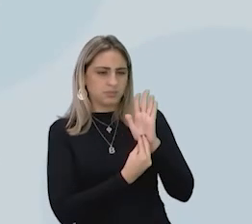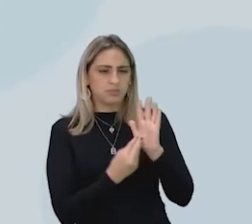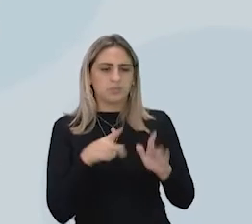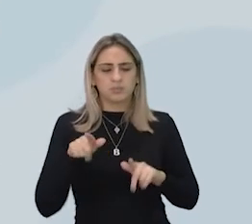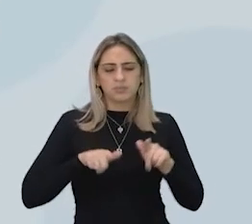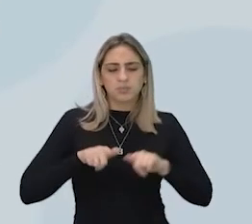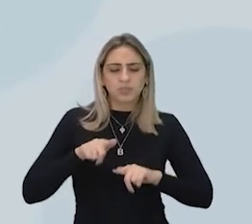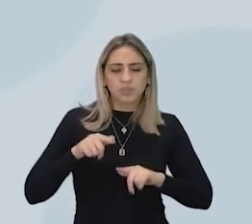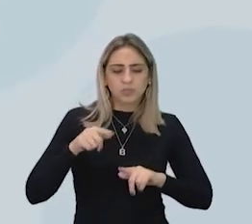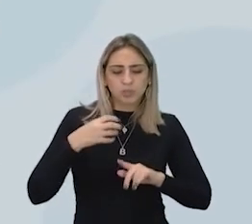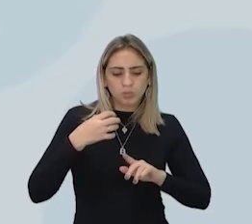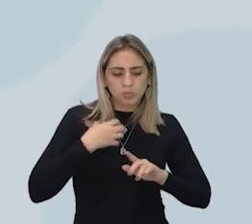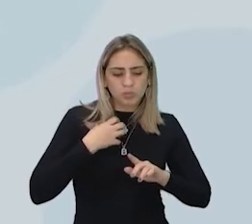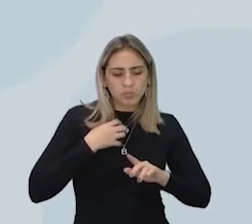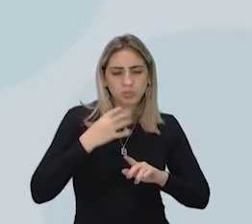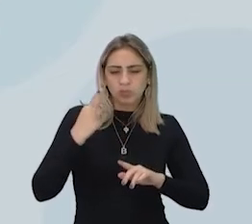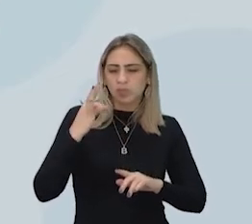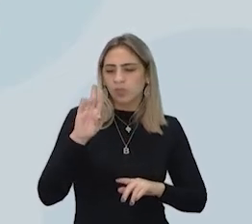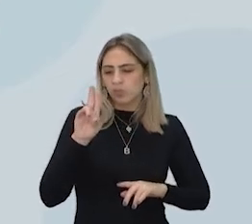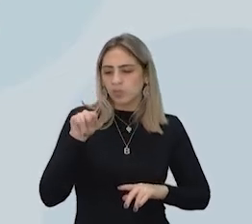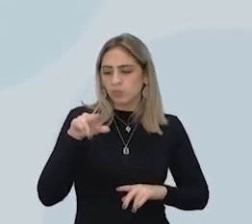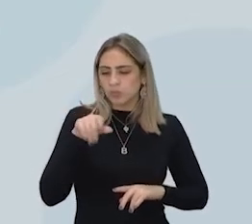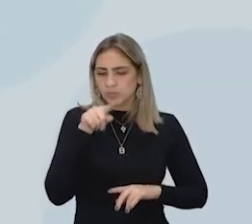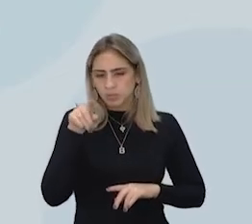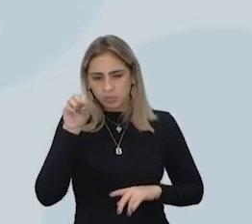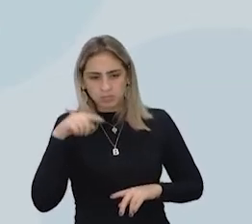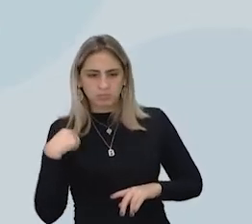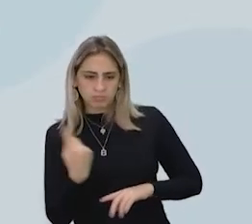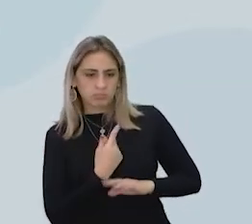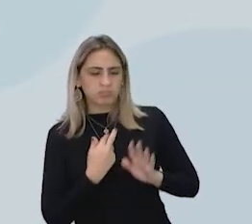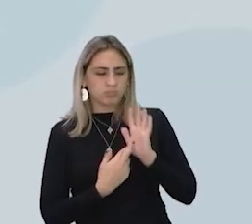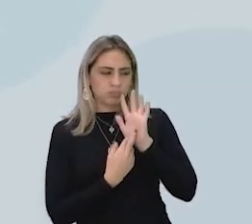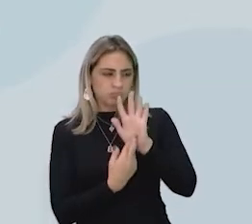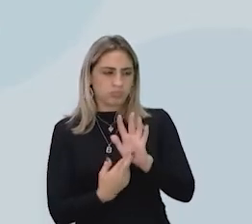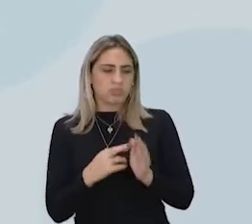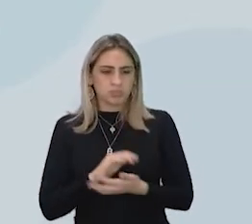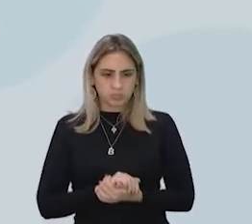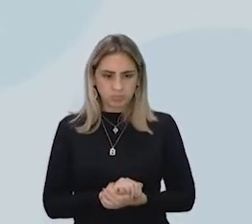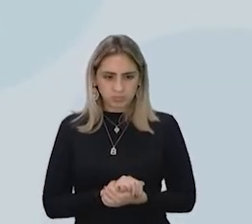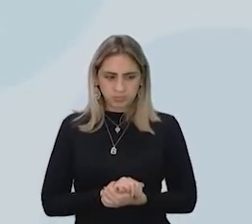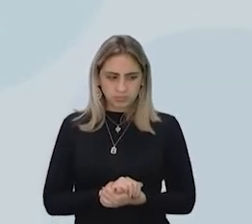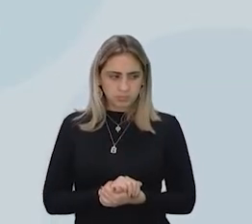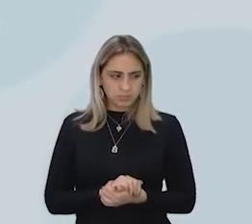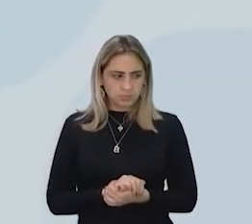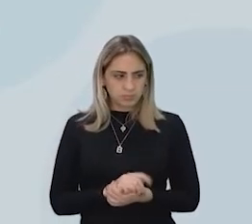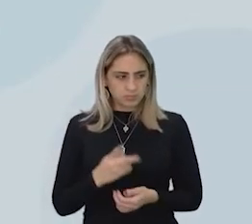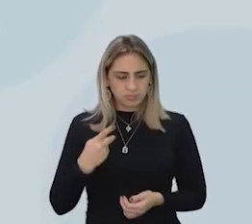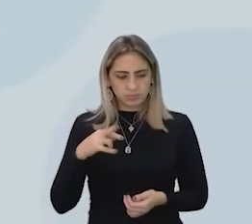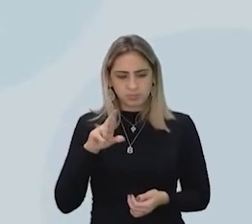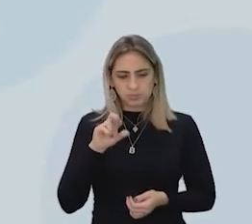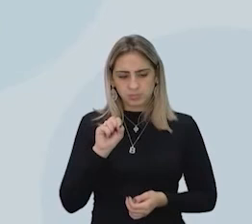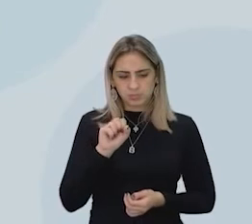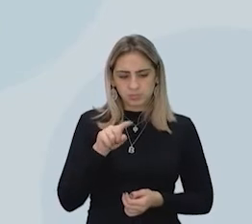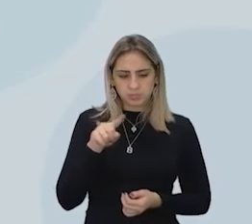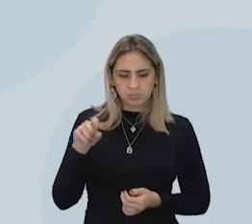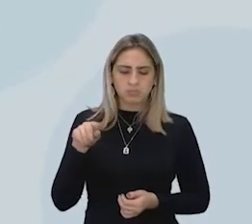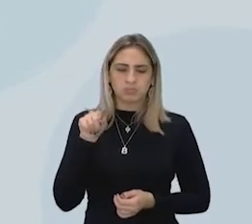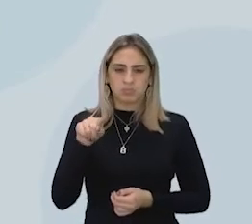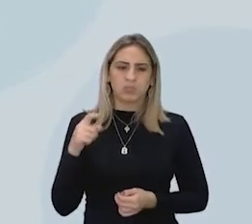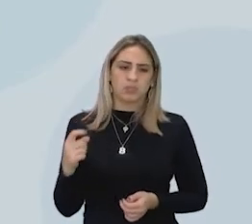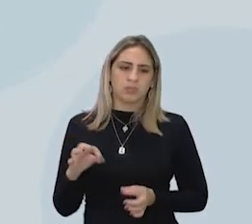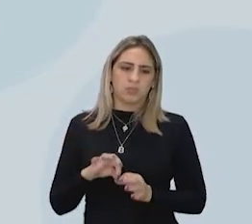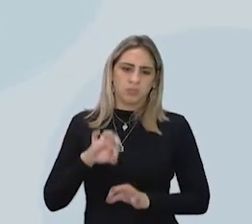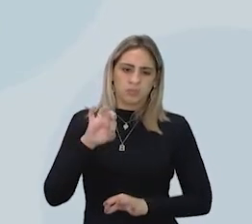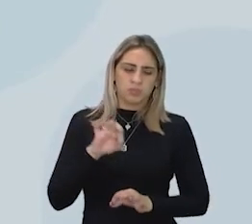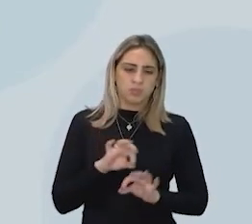a função que relaciona a altura, que nós vamos chamar de H, e a pressão nessa determinada altura.